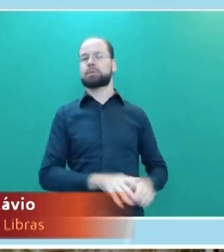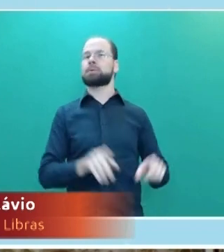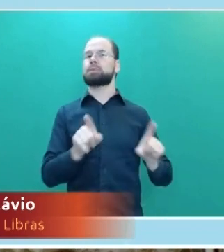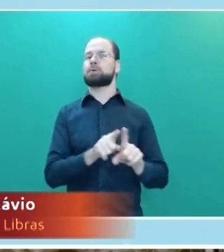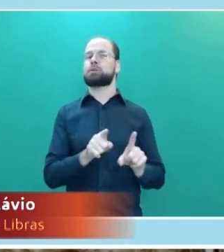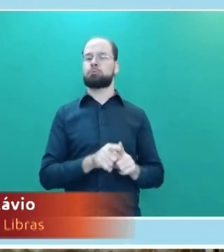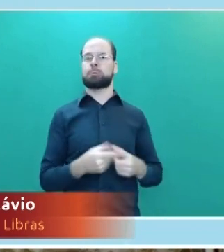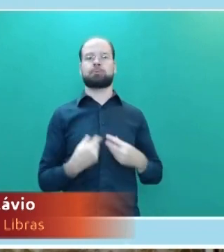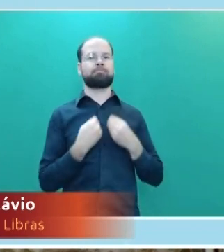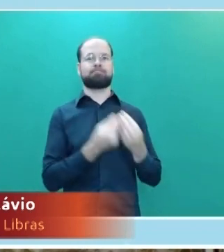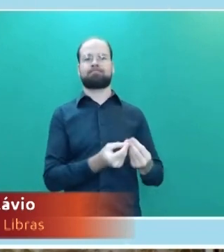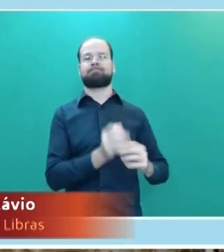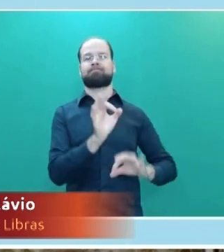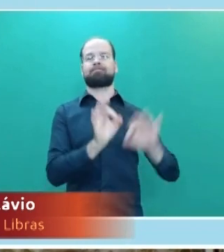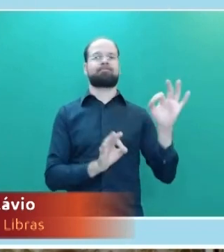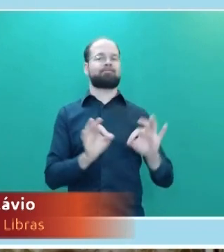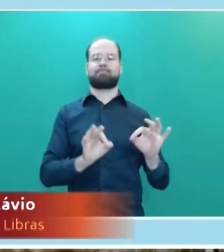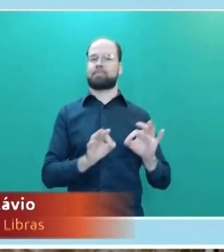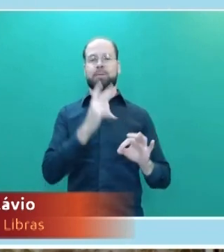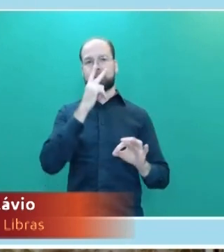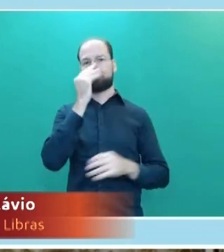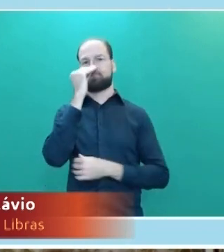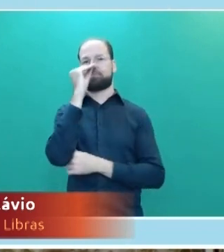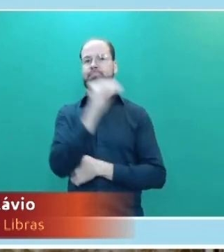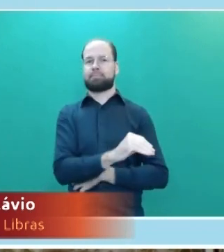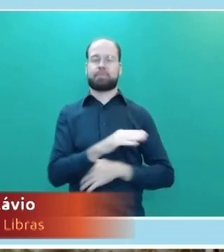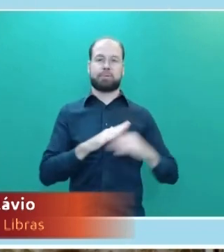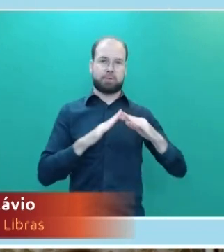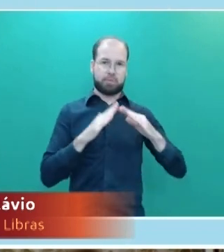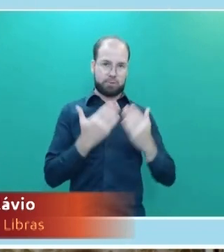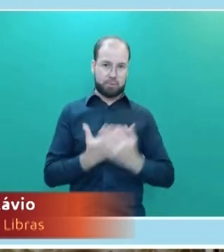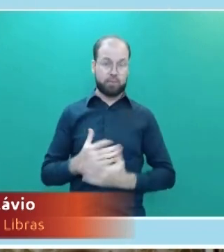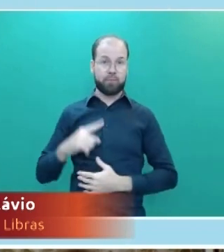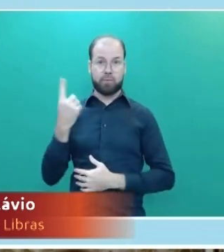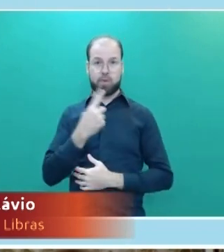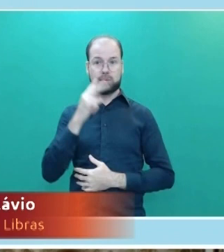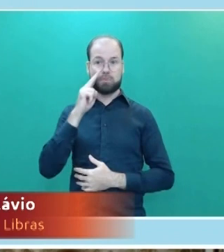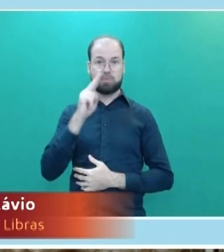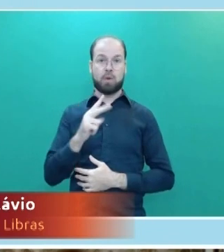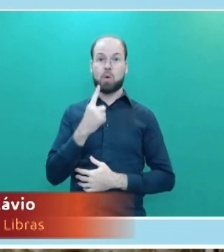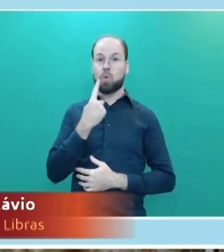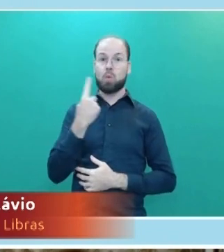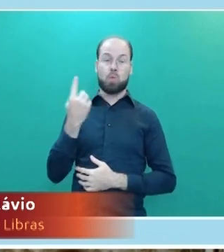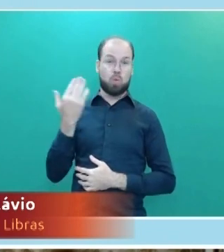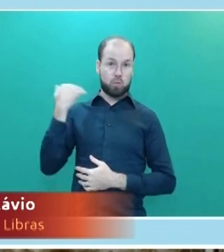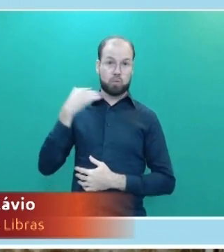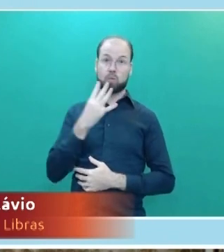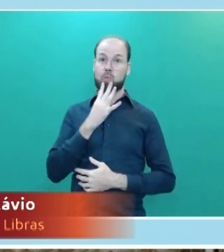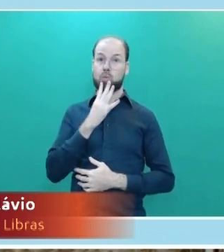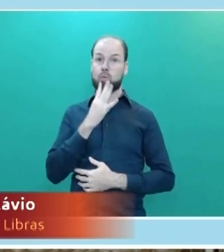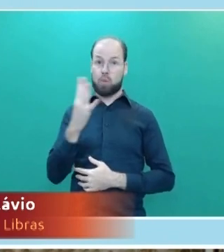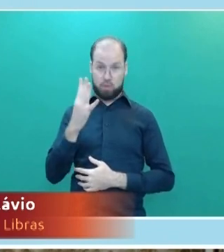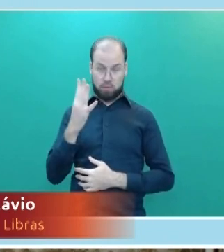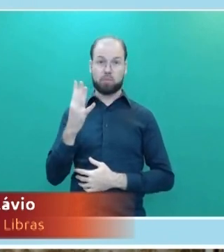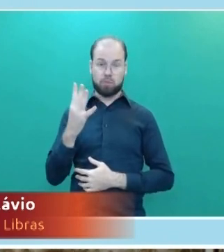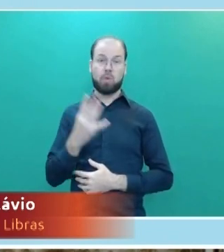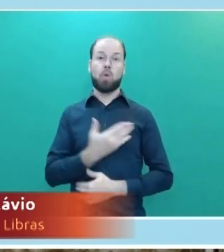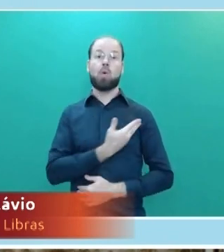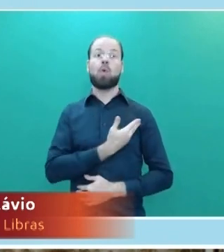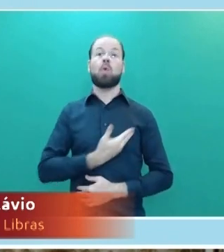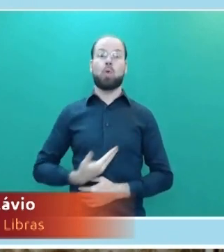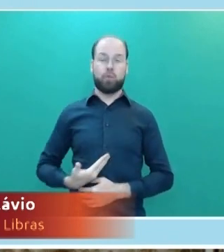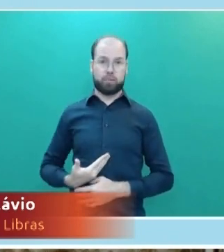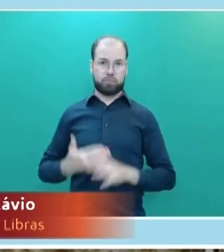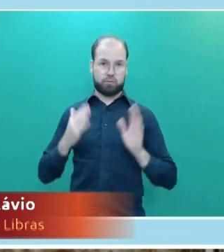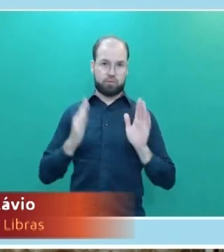desqualificação com a escola. A gente vê que nos últimos 4 anos, em particular, no governo que já